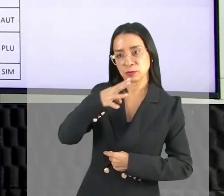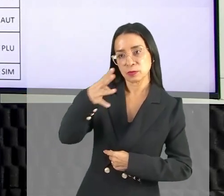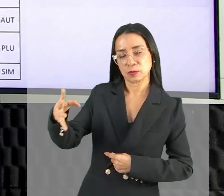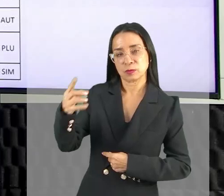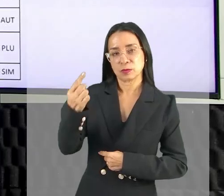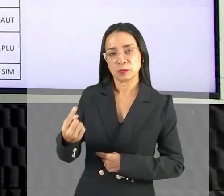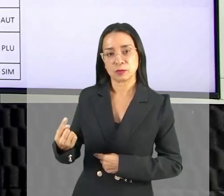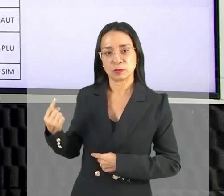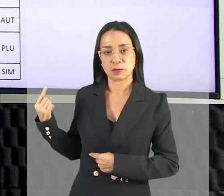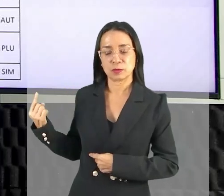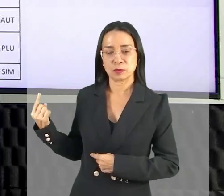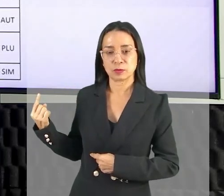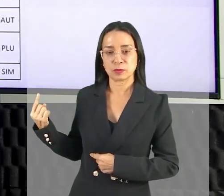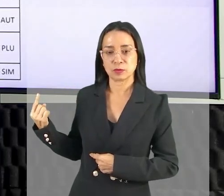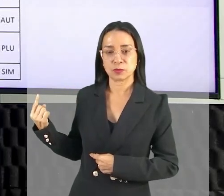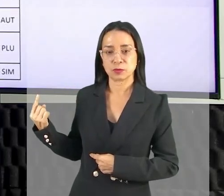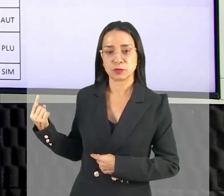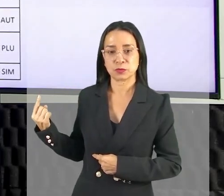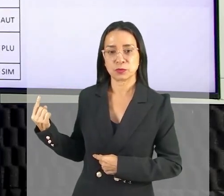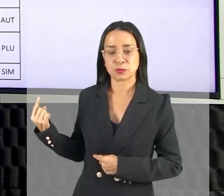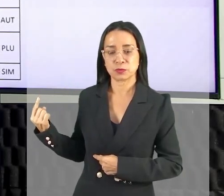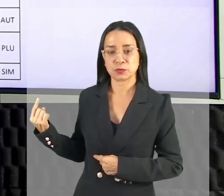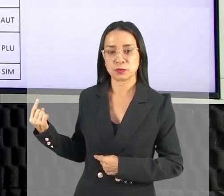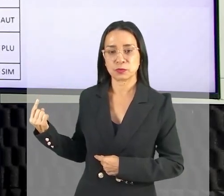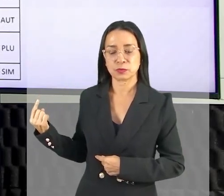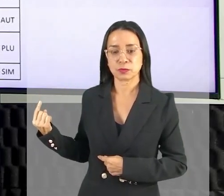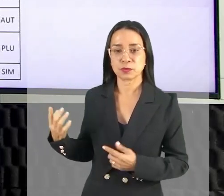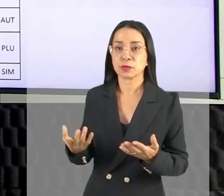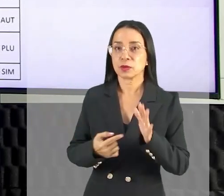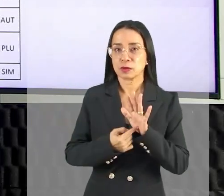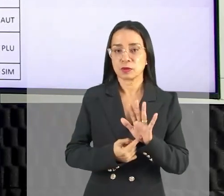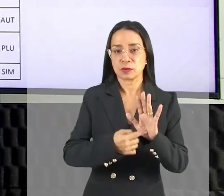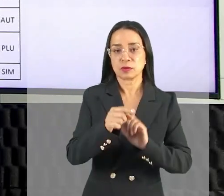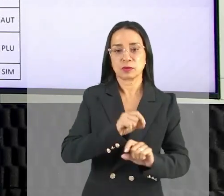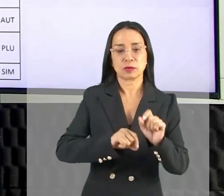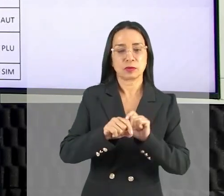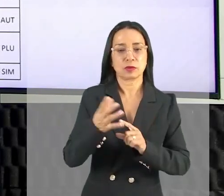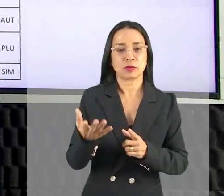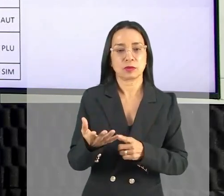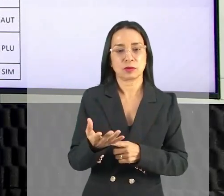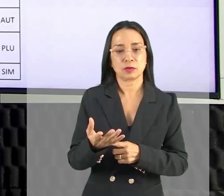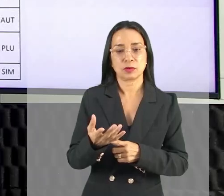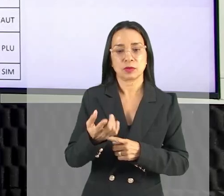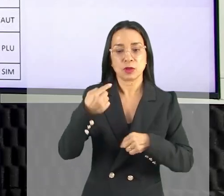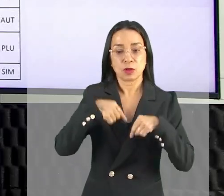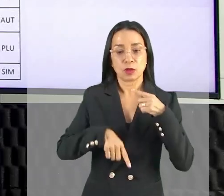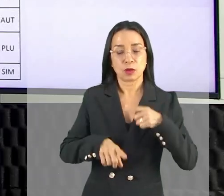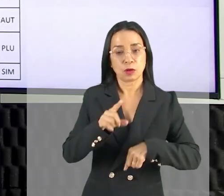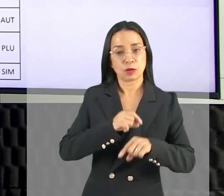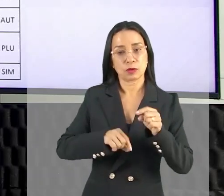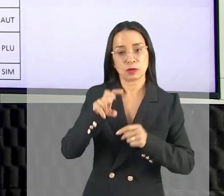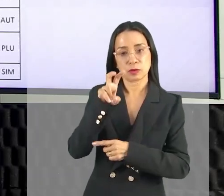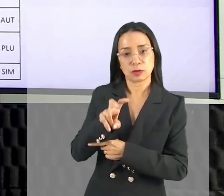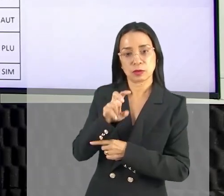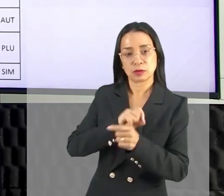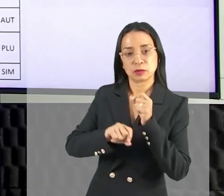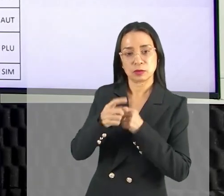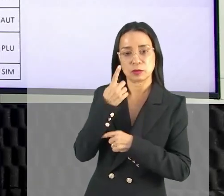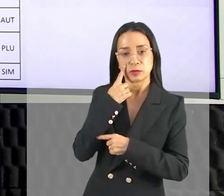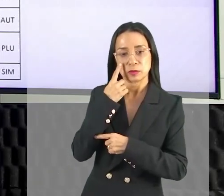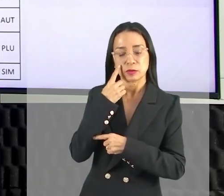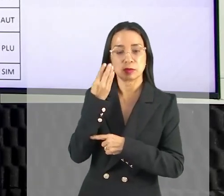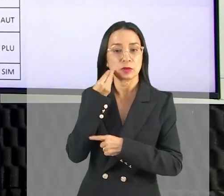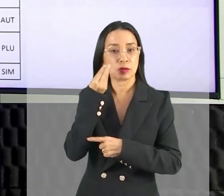Então, dupliquei aqui a tabela, né, mostrando esses organismos, né, esses 5 que foram